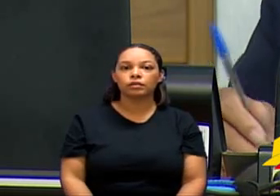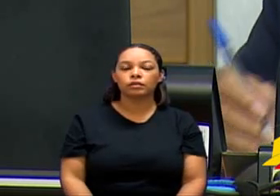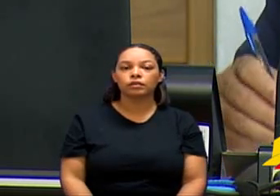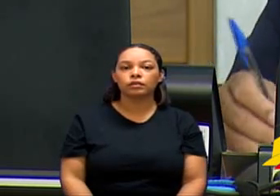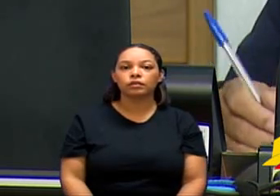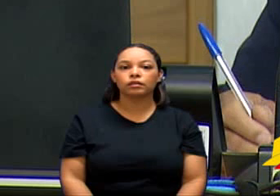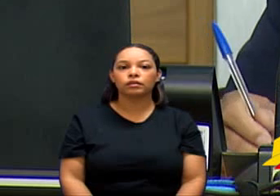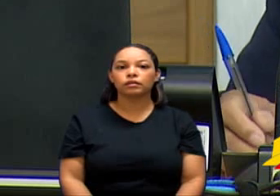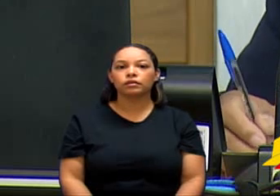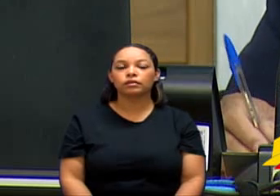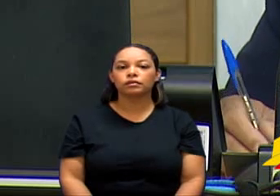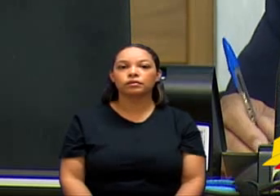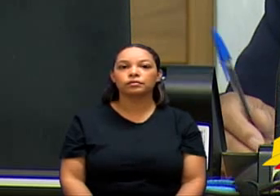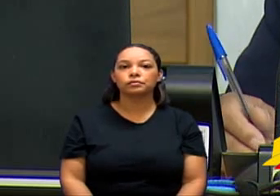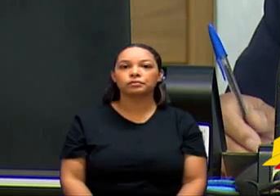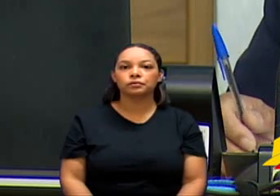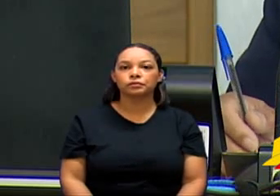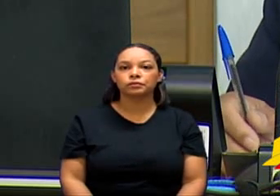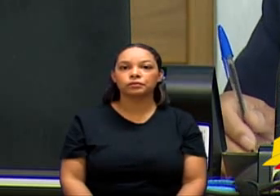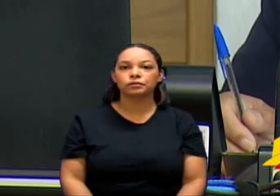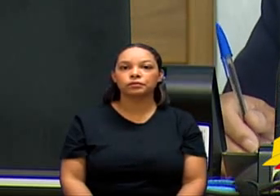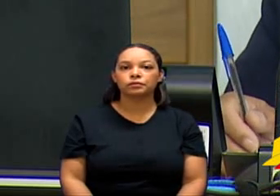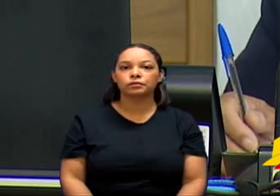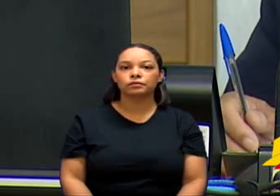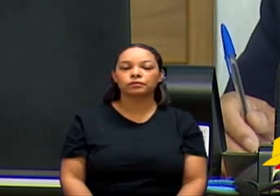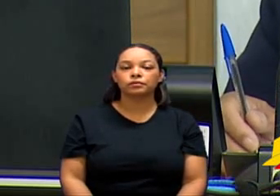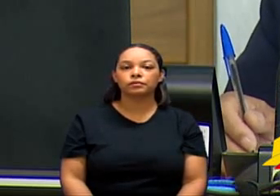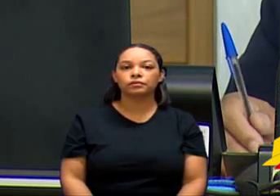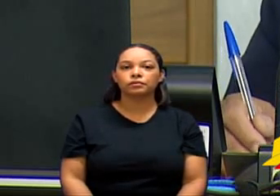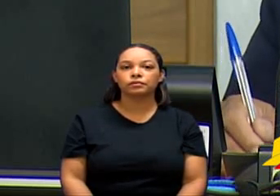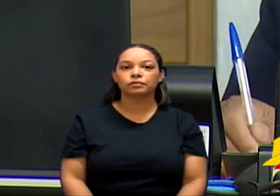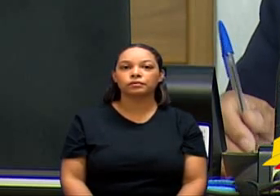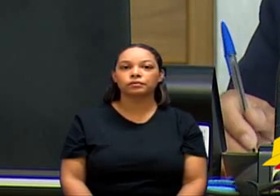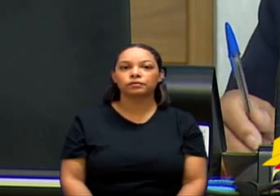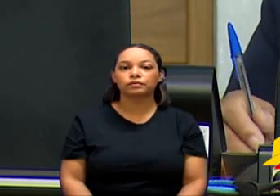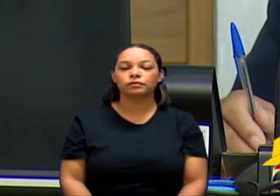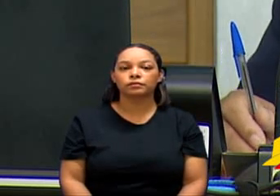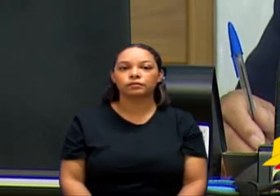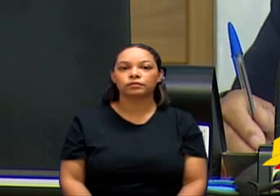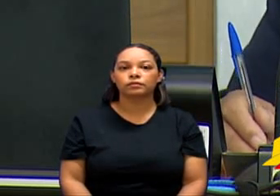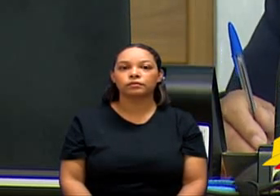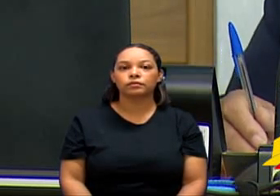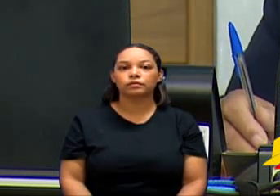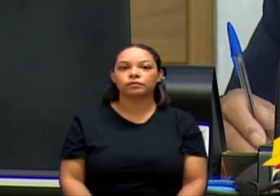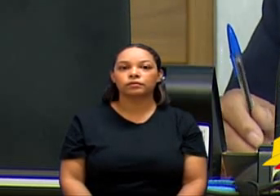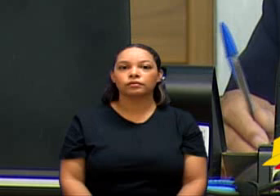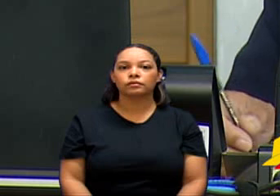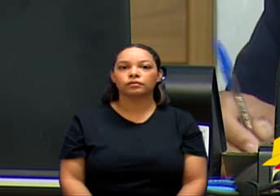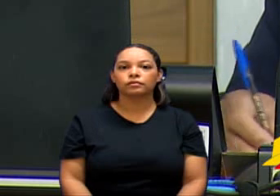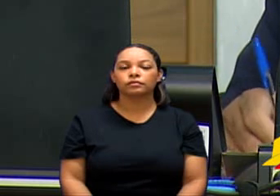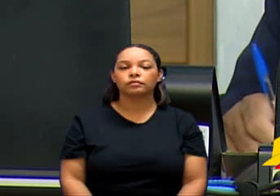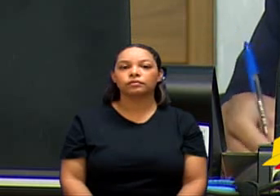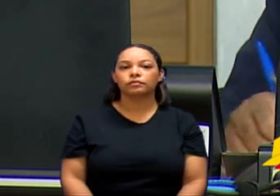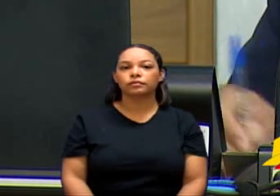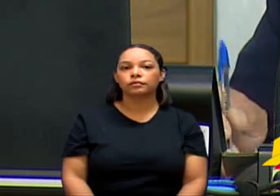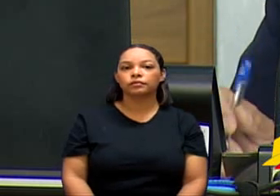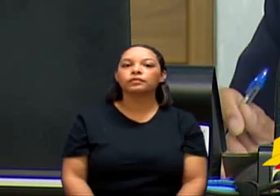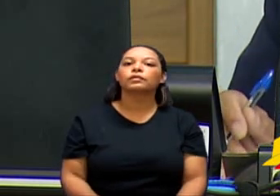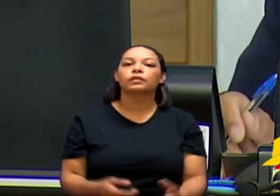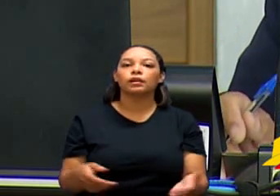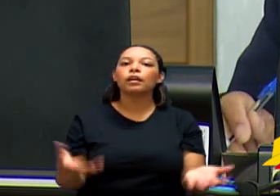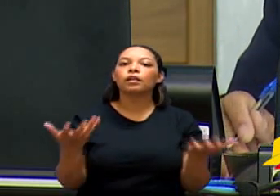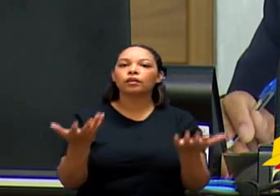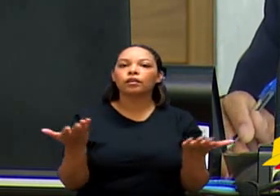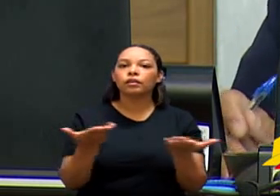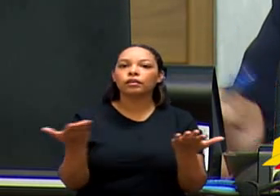de 2013, da outras providências sobre a destinação de área para a realização da Feira da Barganha. Eu coloco em discussão.